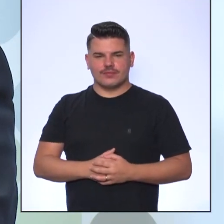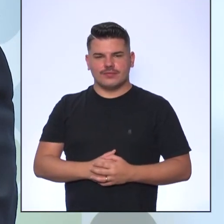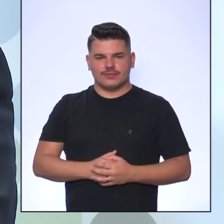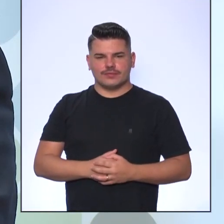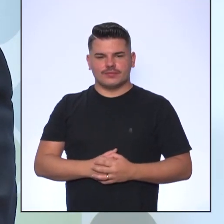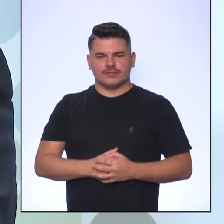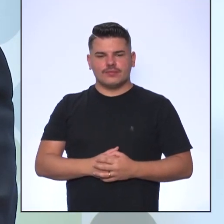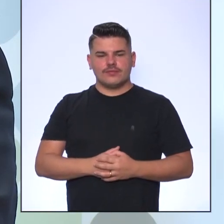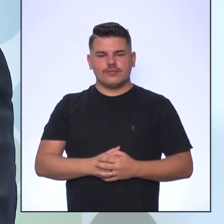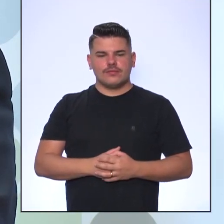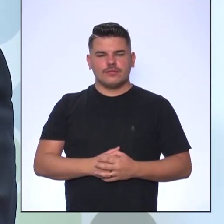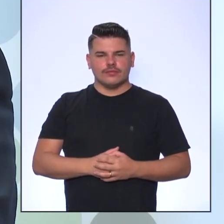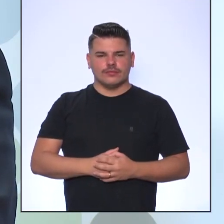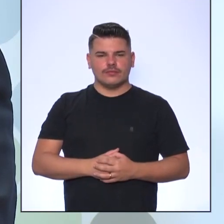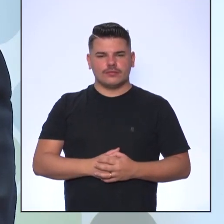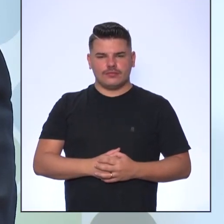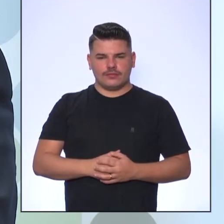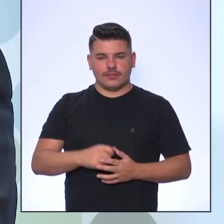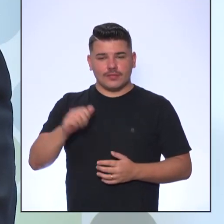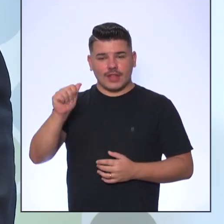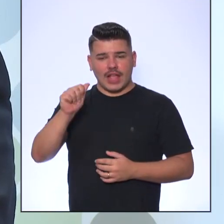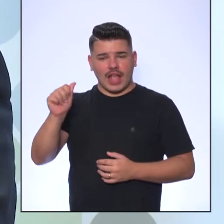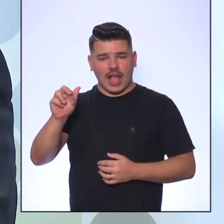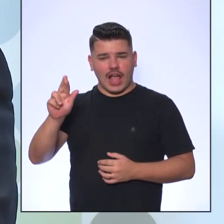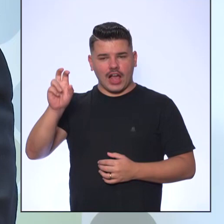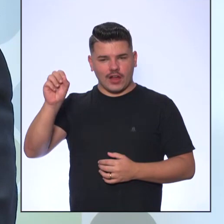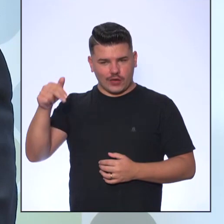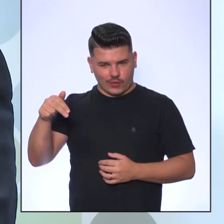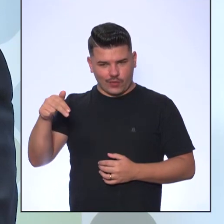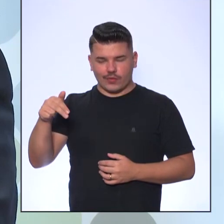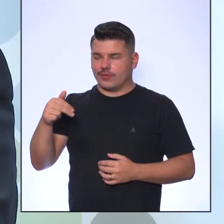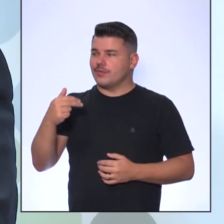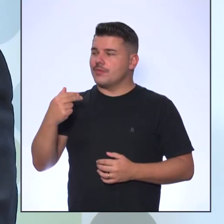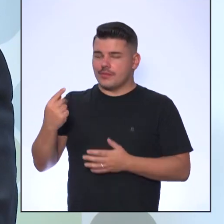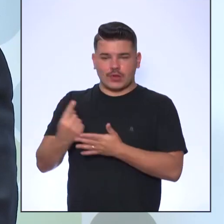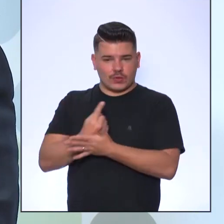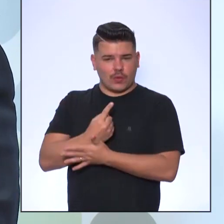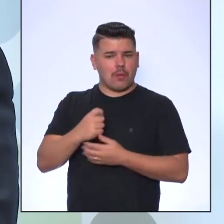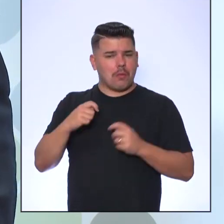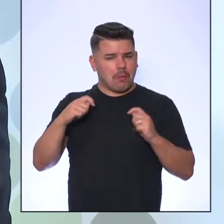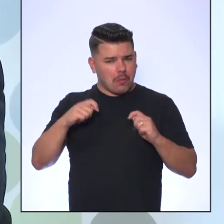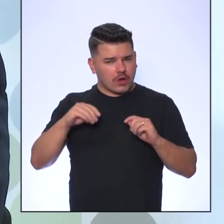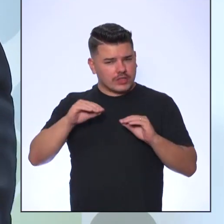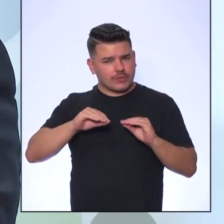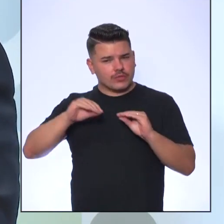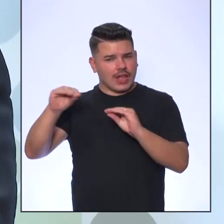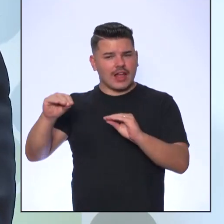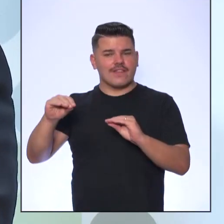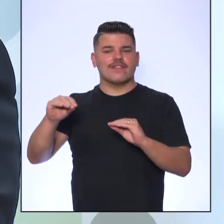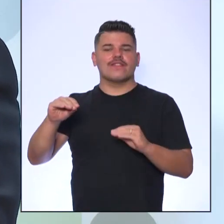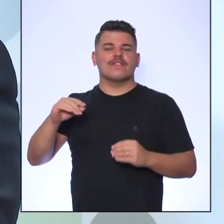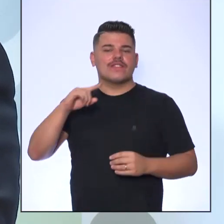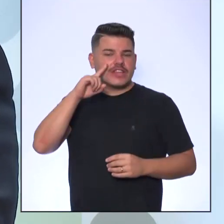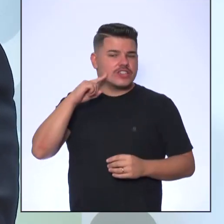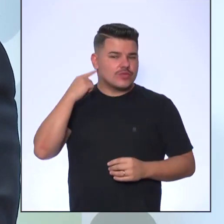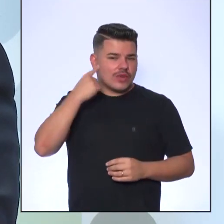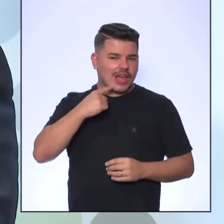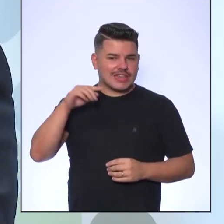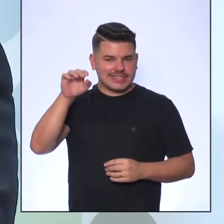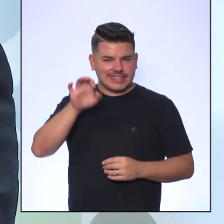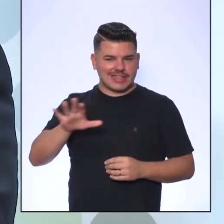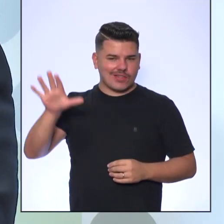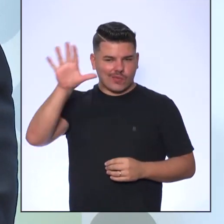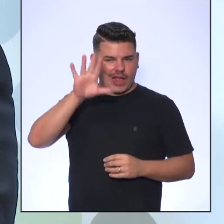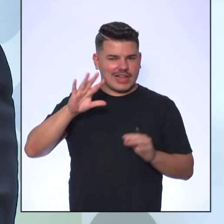tem o Aron está perguntando, Aron Carlos aqui perguntando, tem possibilidade de adiamento dos vestibulares estaduais? Eu já tive esta conversa com os